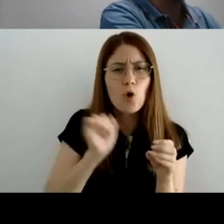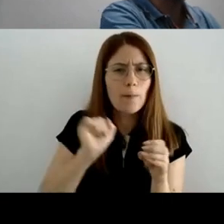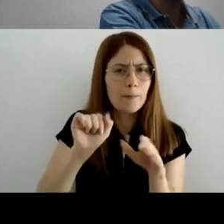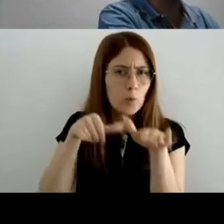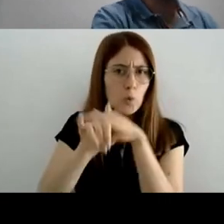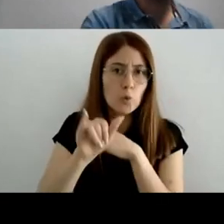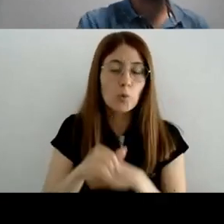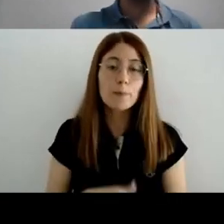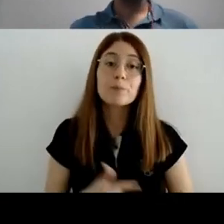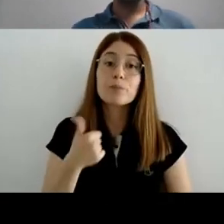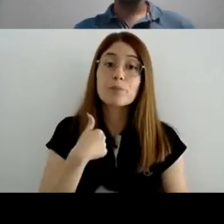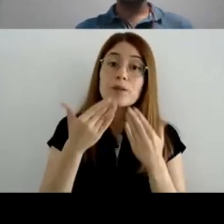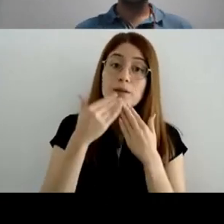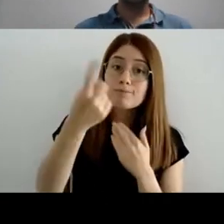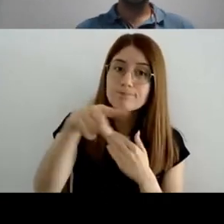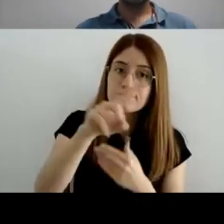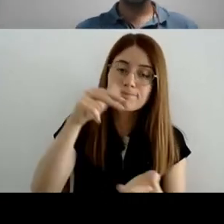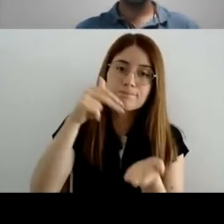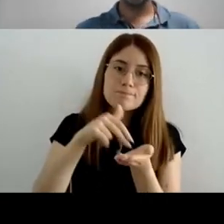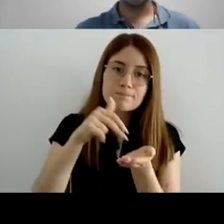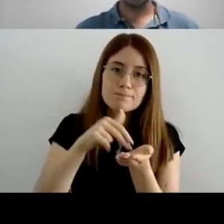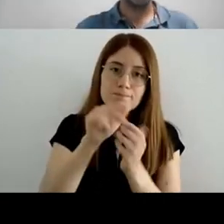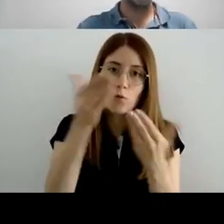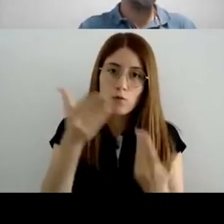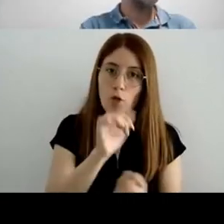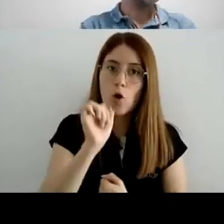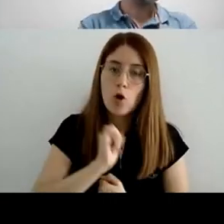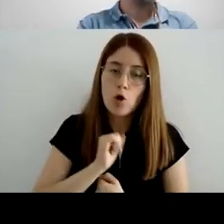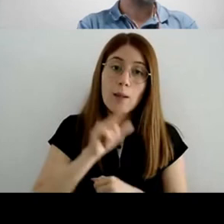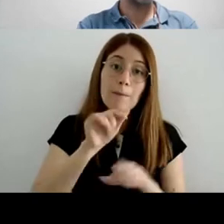vez a presença aos nossos convidados e de todos os participantes. Voltamos a ter